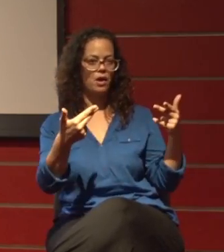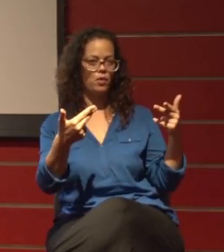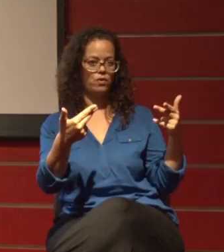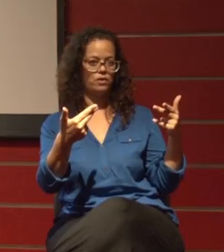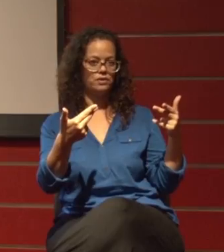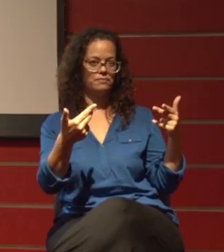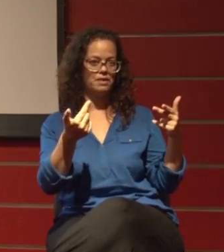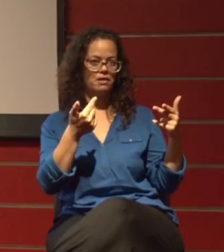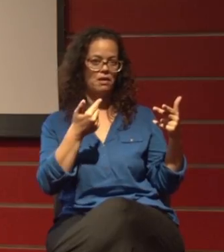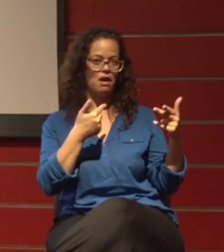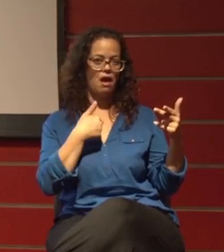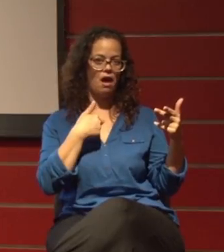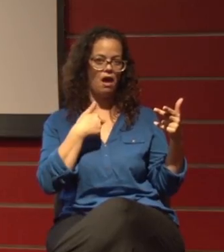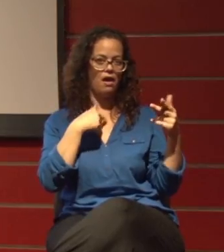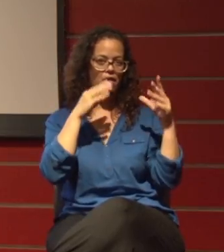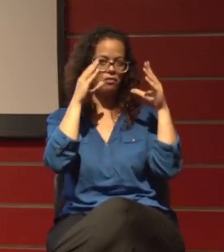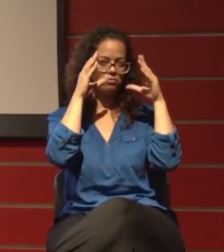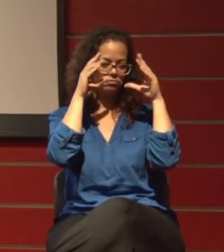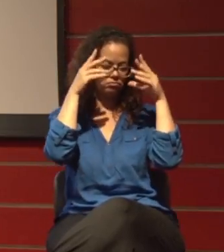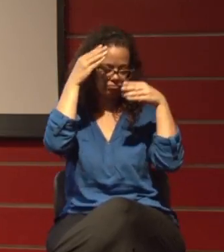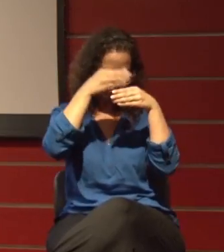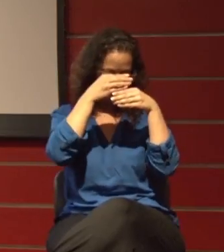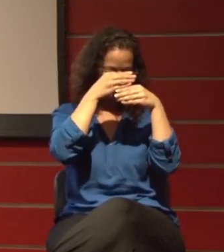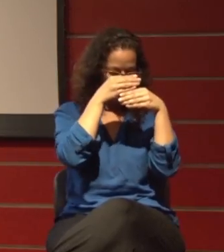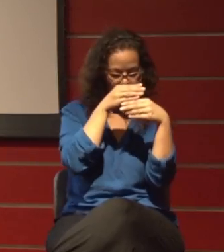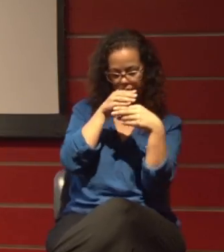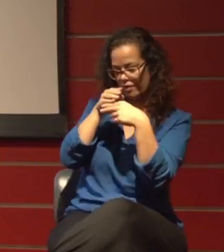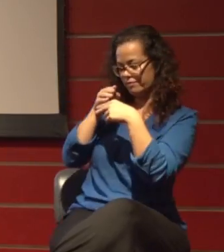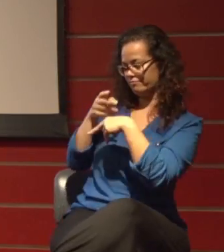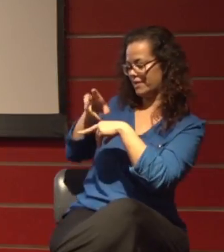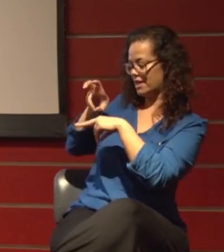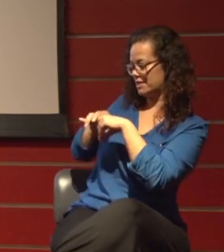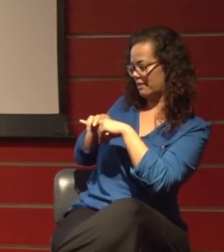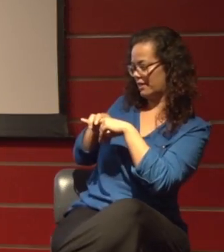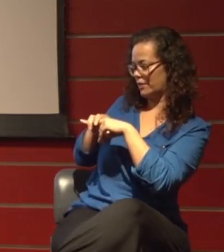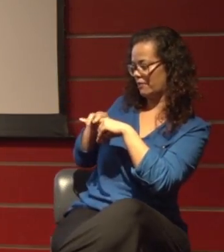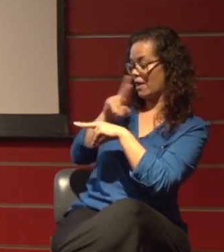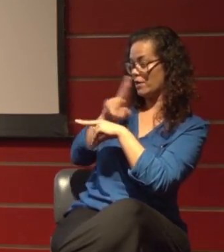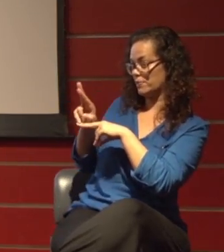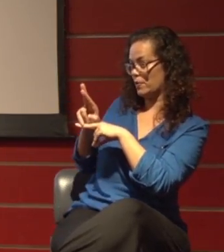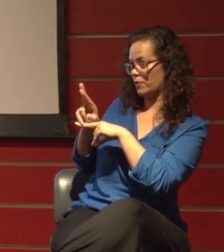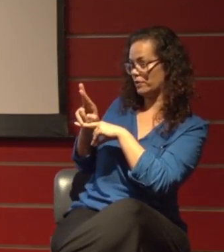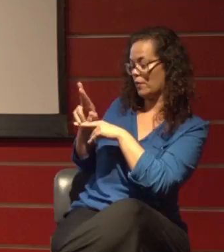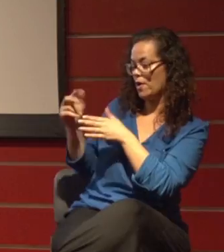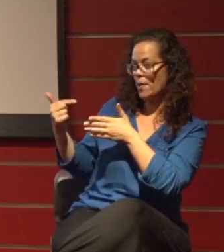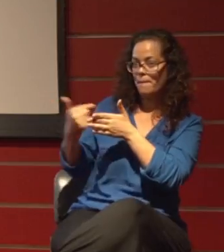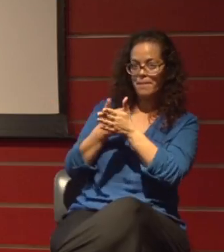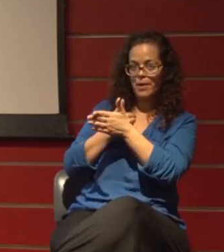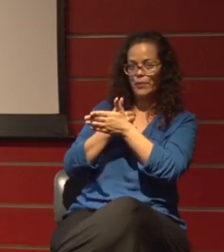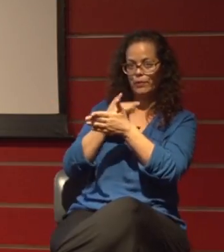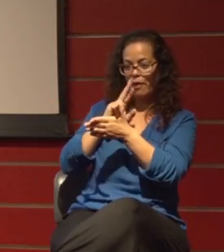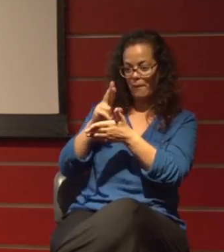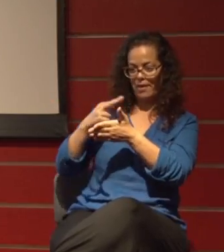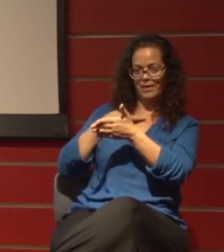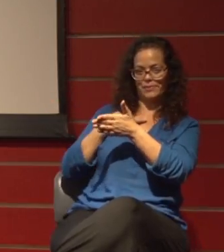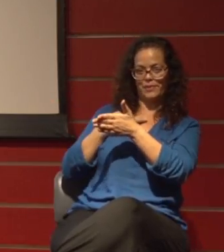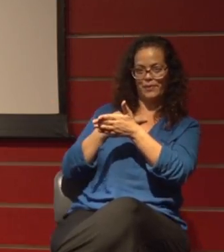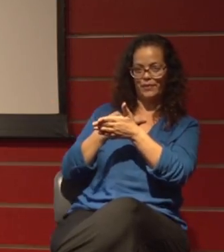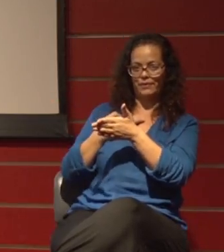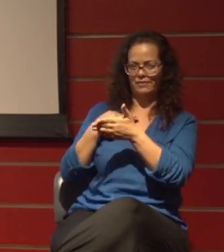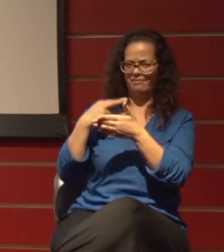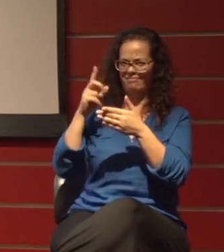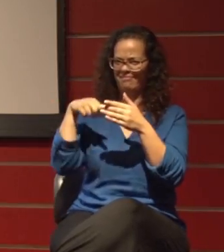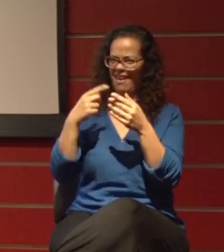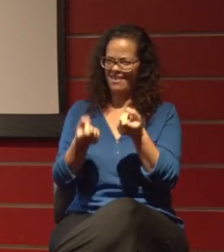olho mudo de lugar faço a frase respondo para mim mesmo é é meio loucura é meio é um processo meio esquizofrênico né